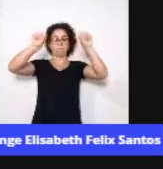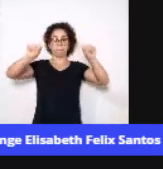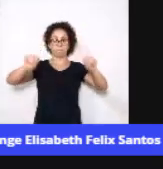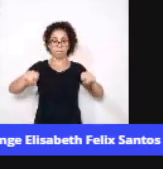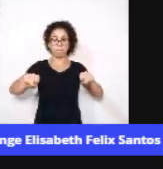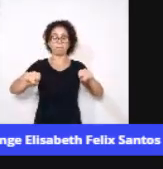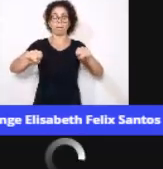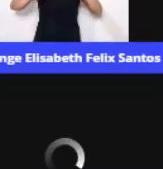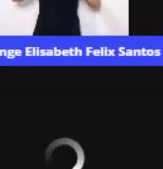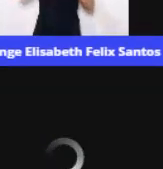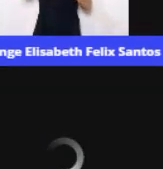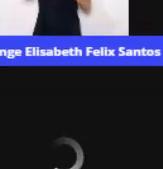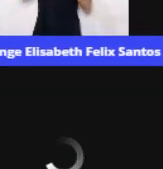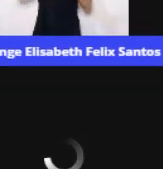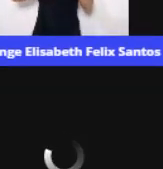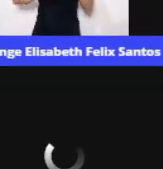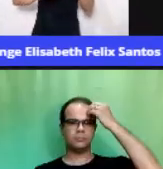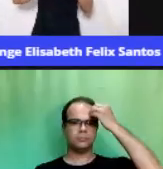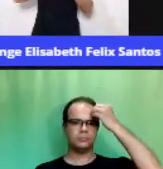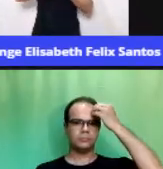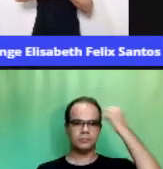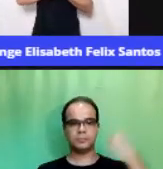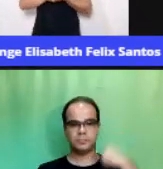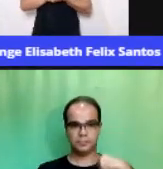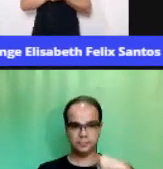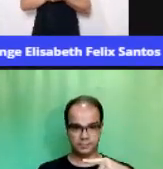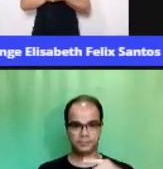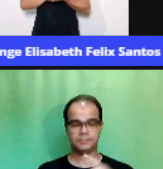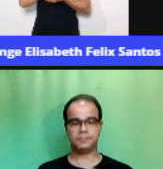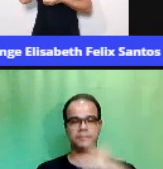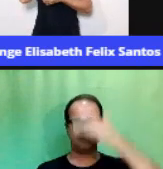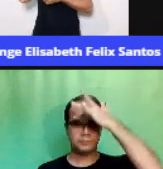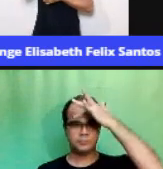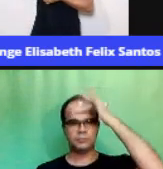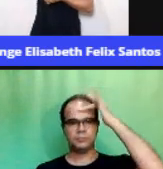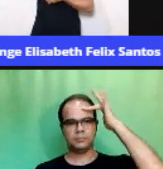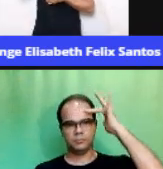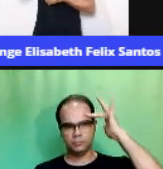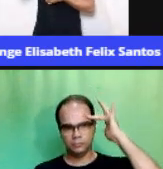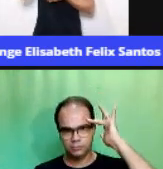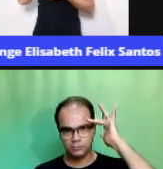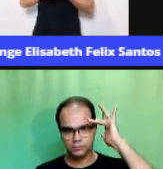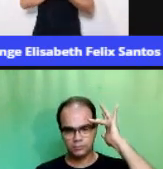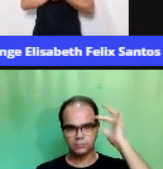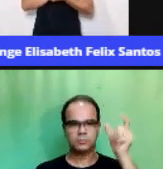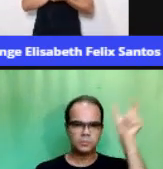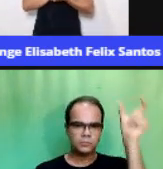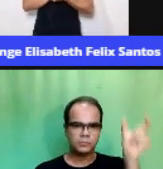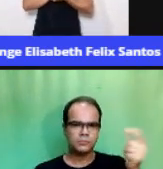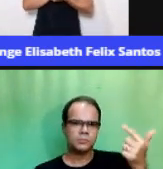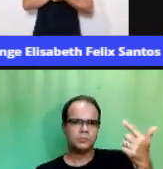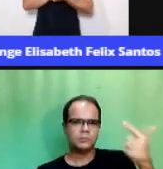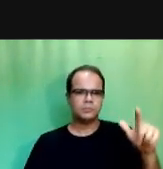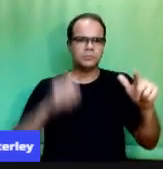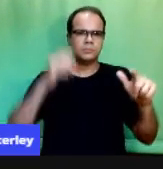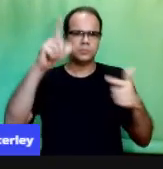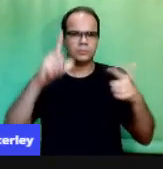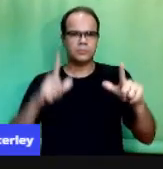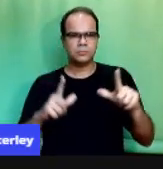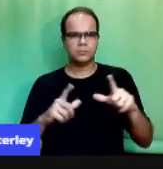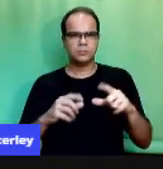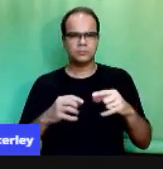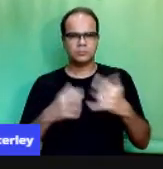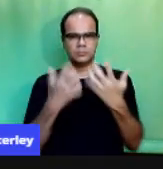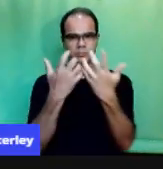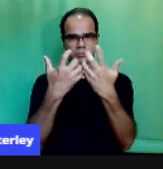atividades, nós temos pessoas e outras configurações. Essas são